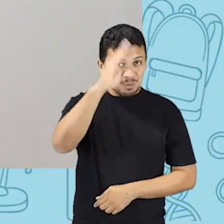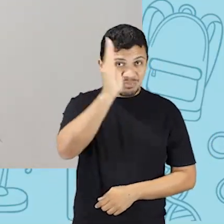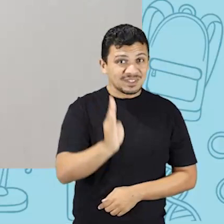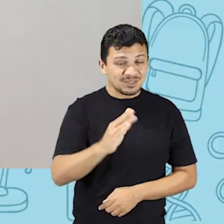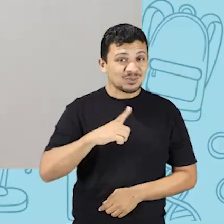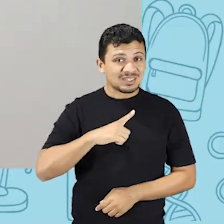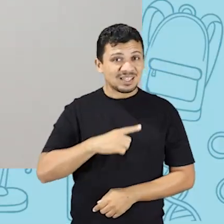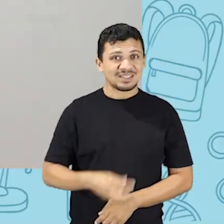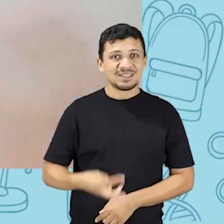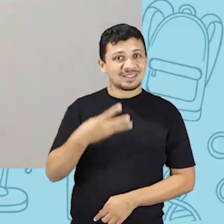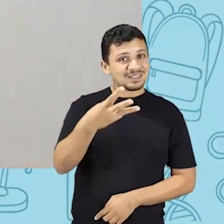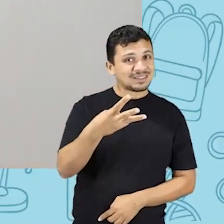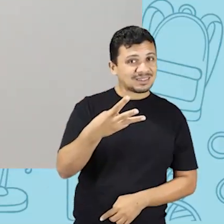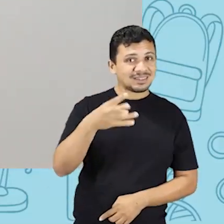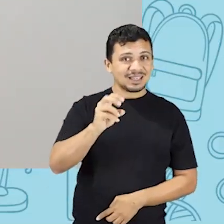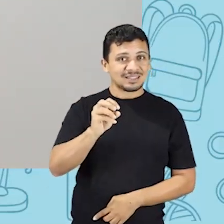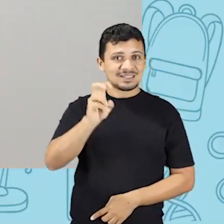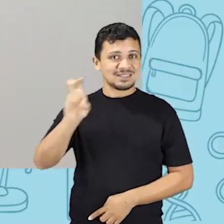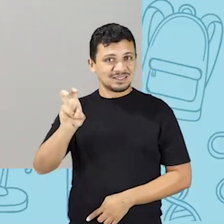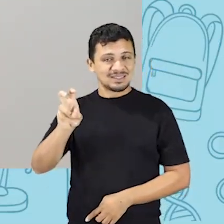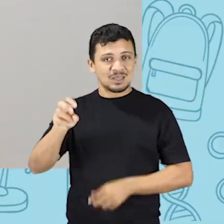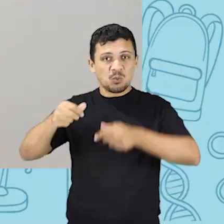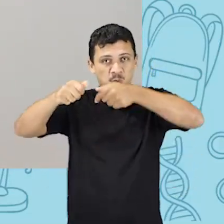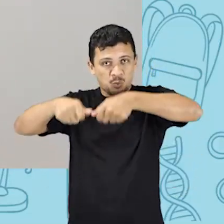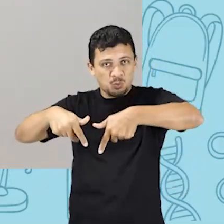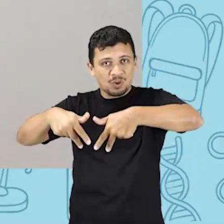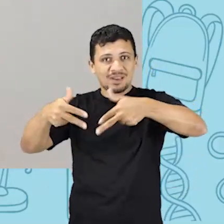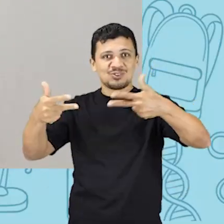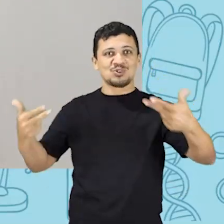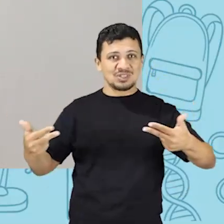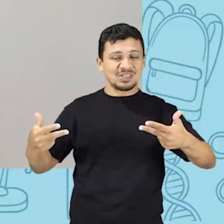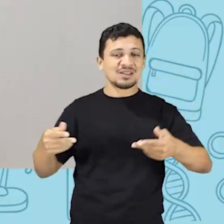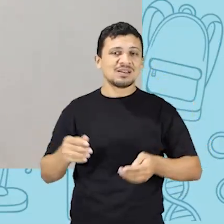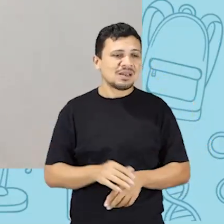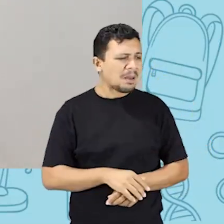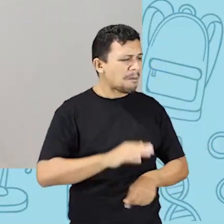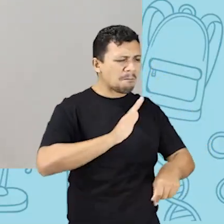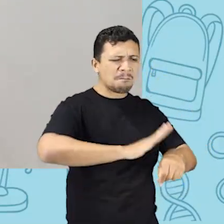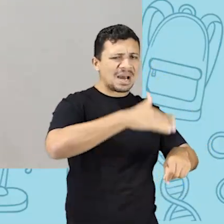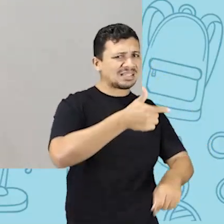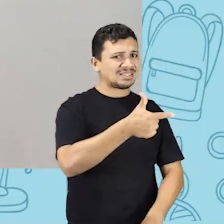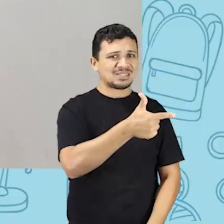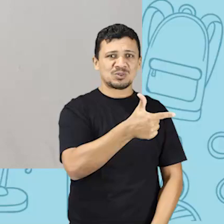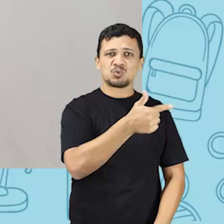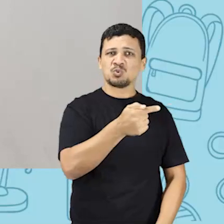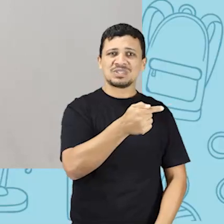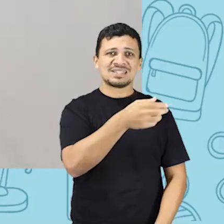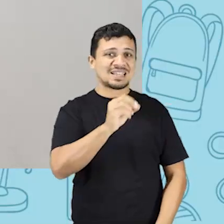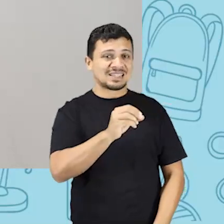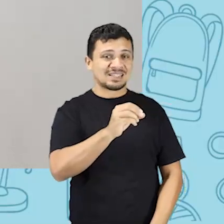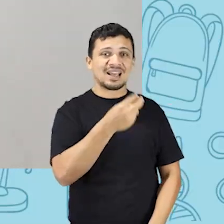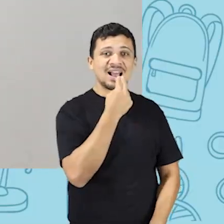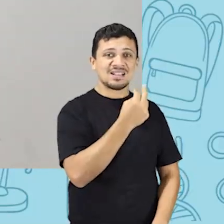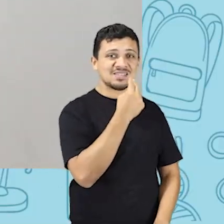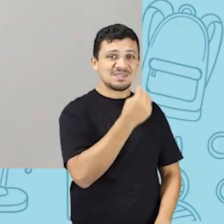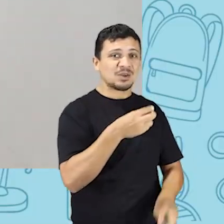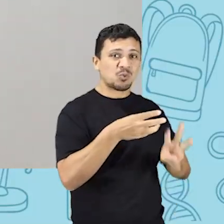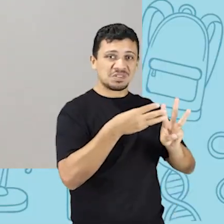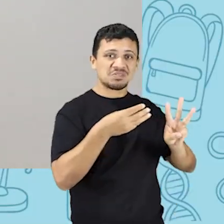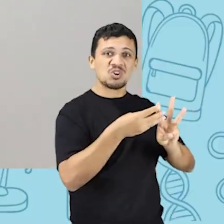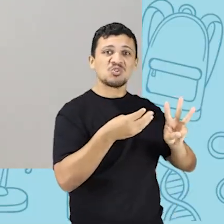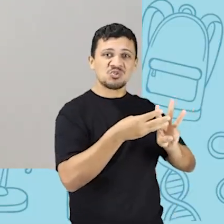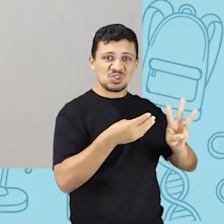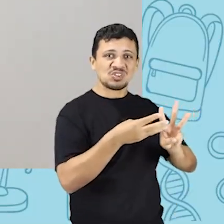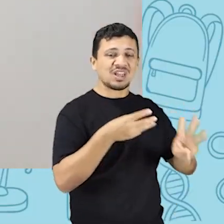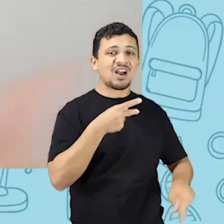tem 305 etnias de povos indígenas e mais de 270 línguas indígenas